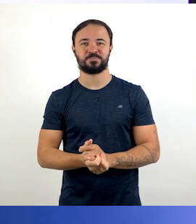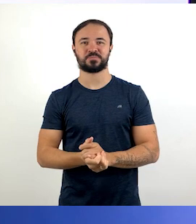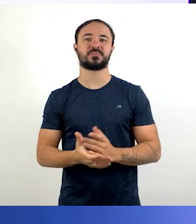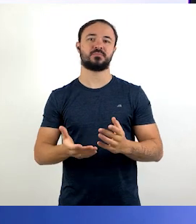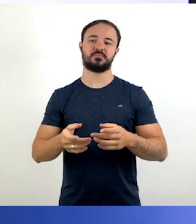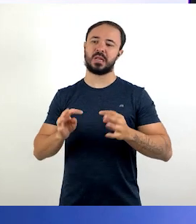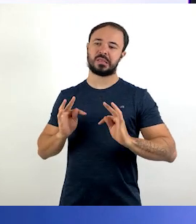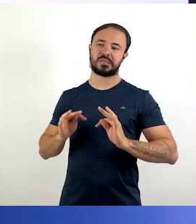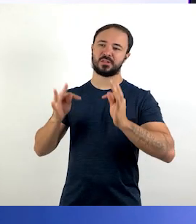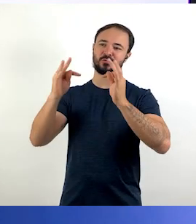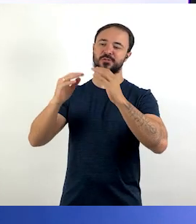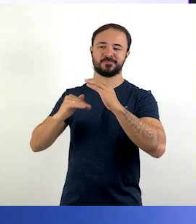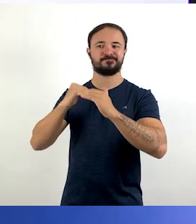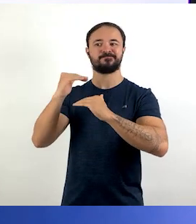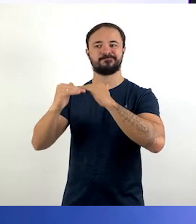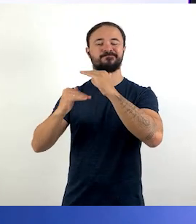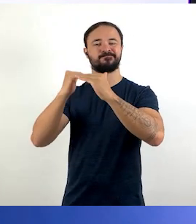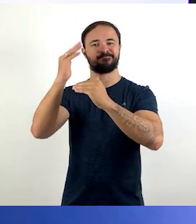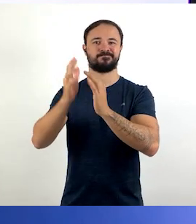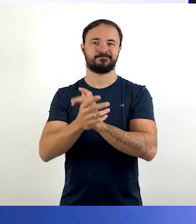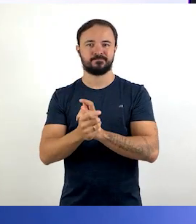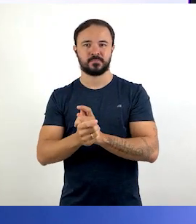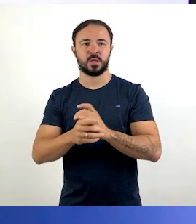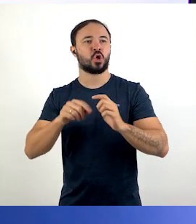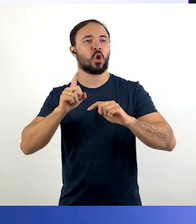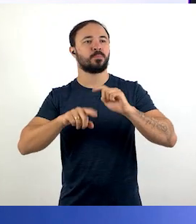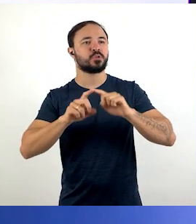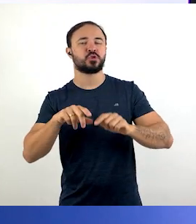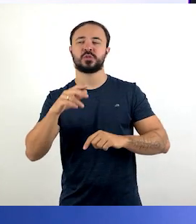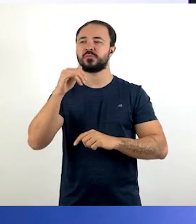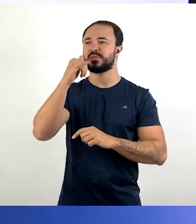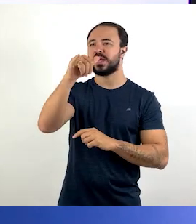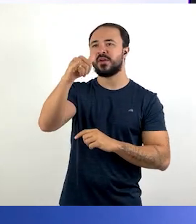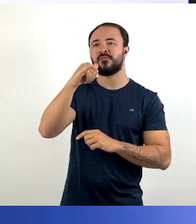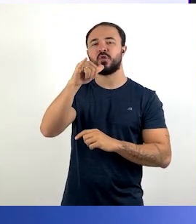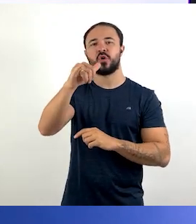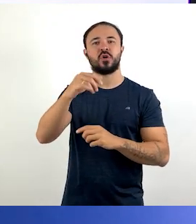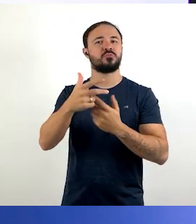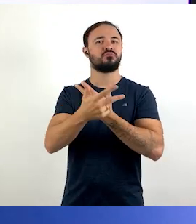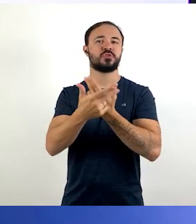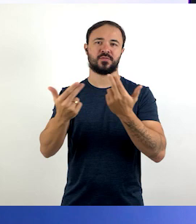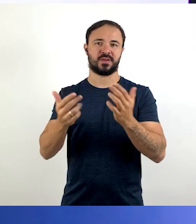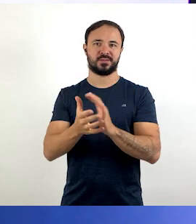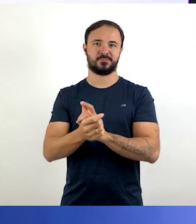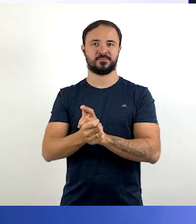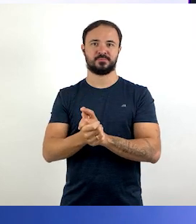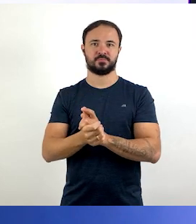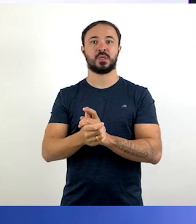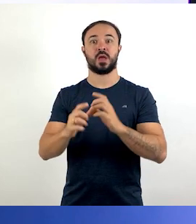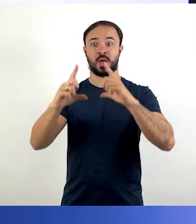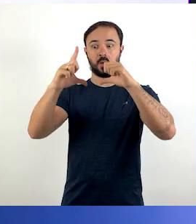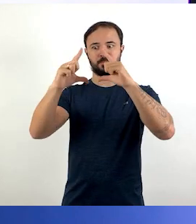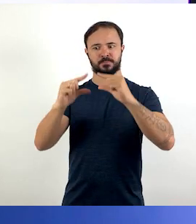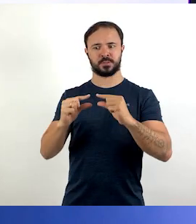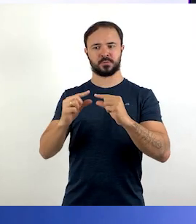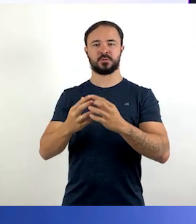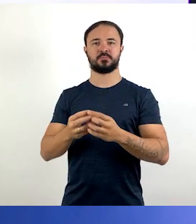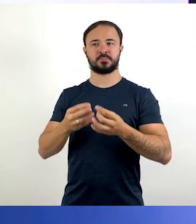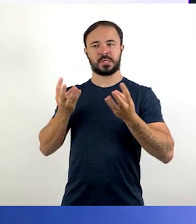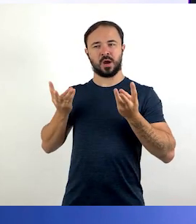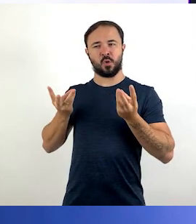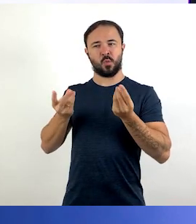fossem aperfeiçoados, isso fez com que os produtos eletrônicos, como os celulares e telefone, fossem ficando cada vez mais finos,